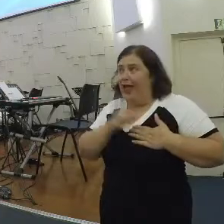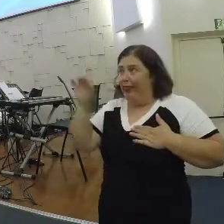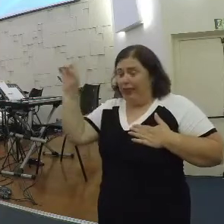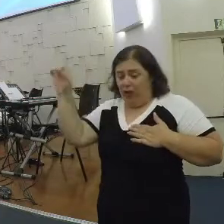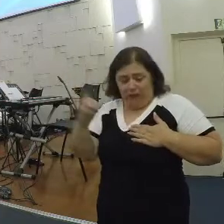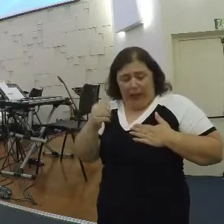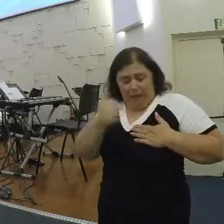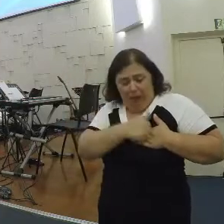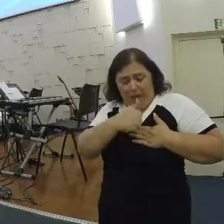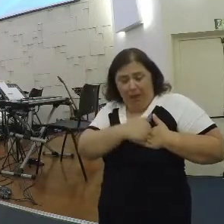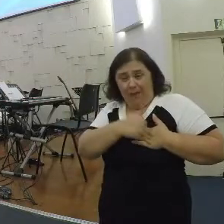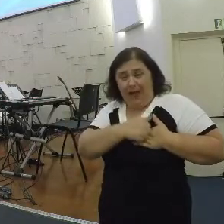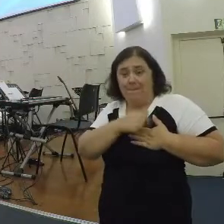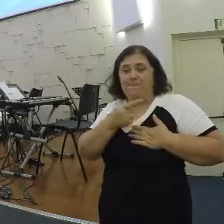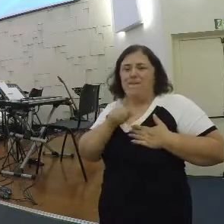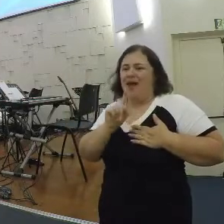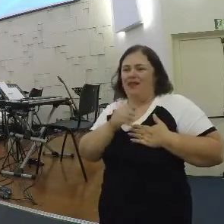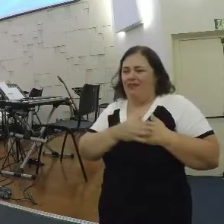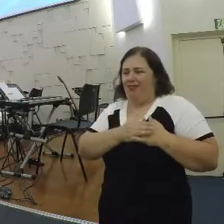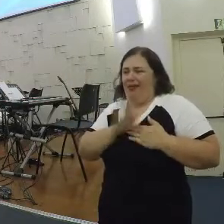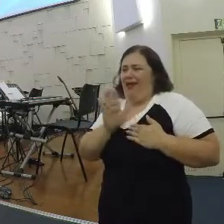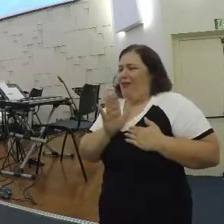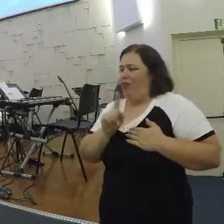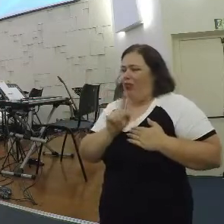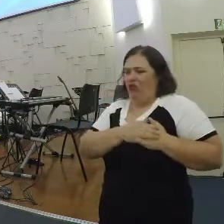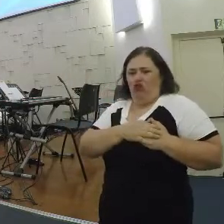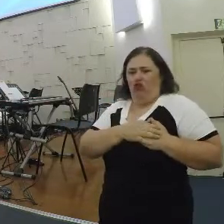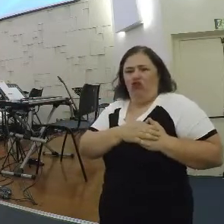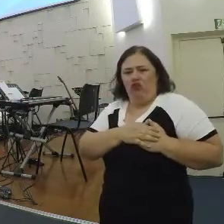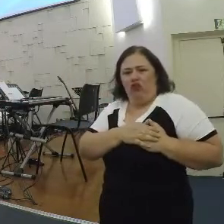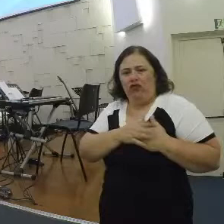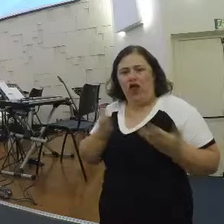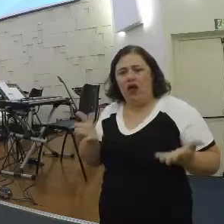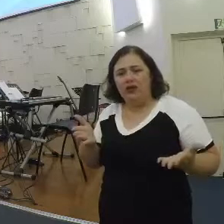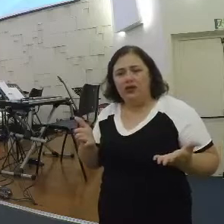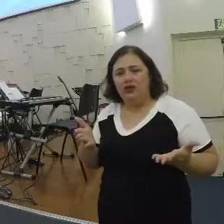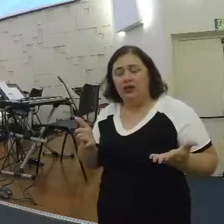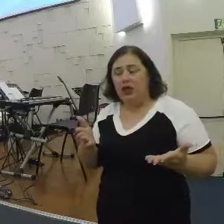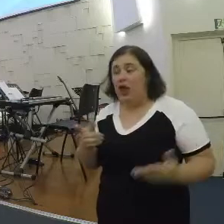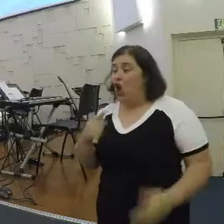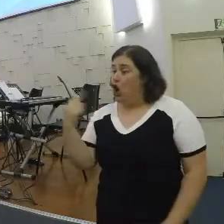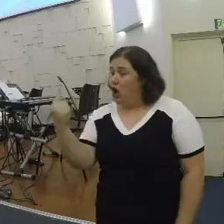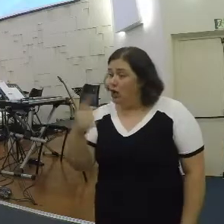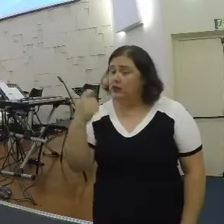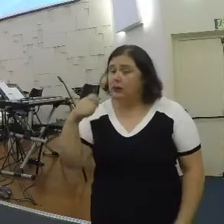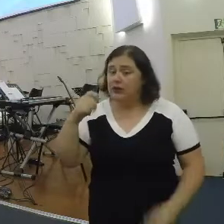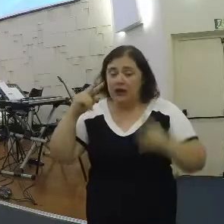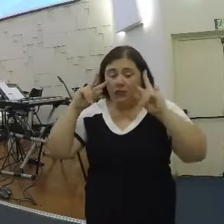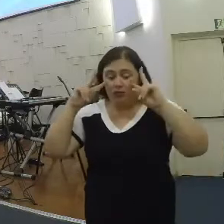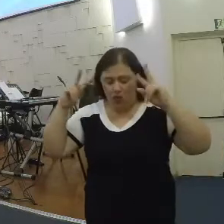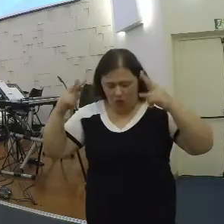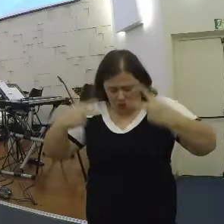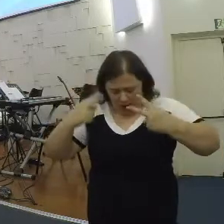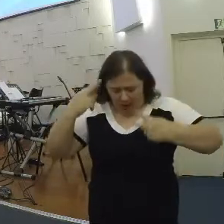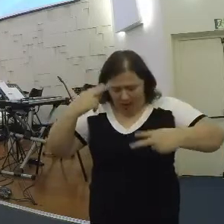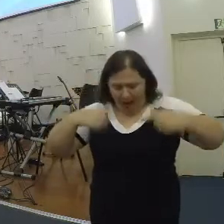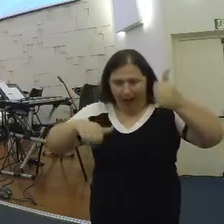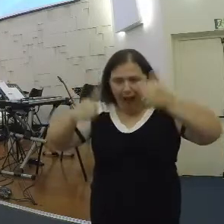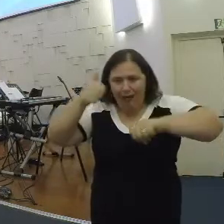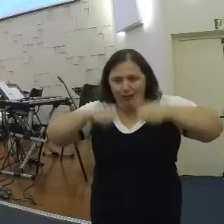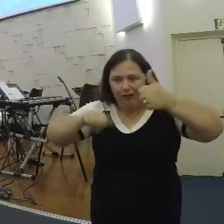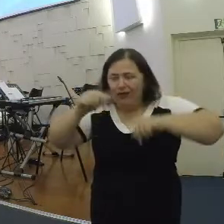se desenvolver a ponto de gerar muitos frutos? Revise a sua vida. Se o seu coração é